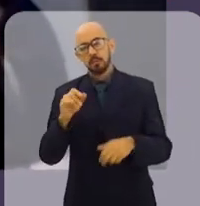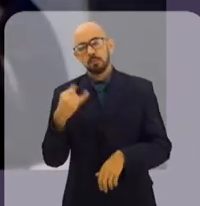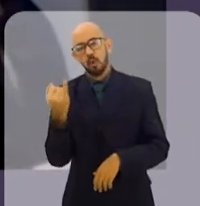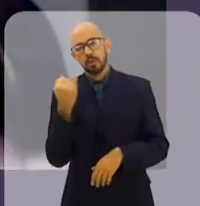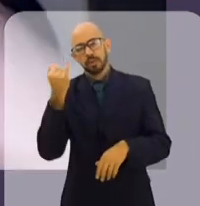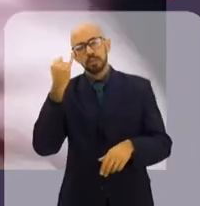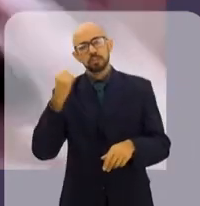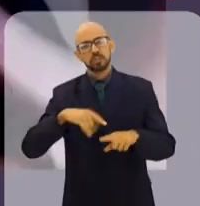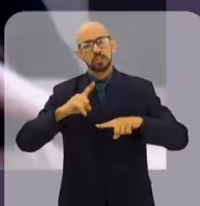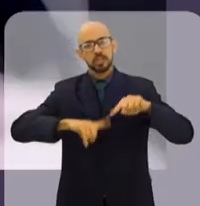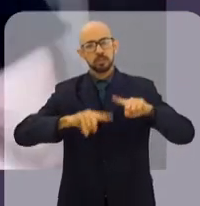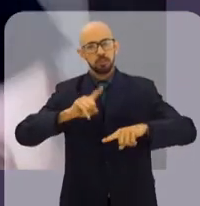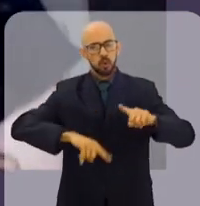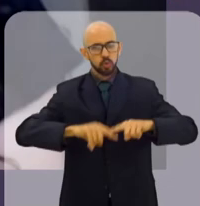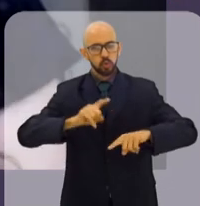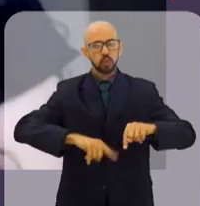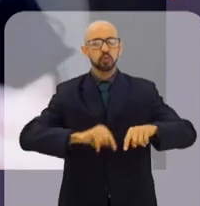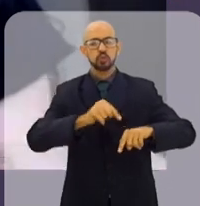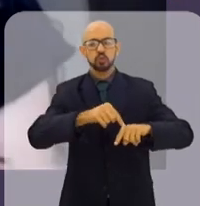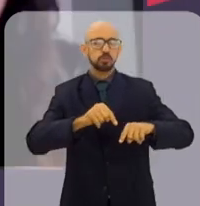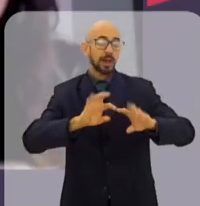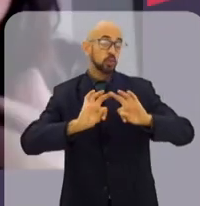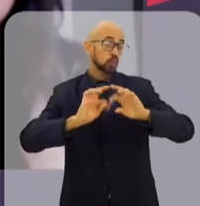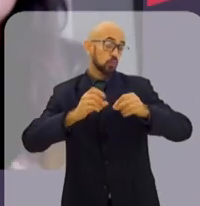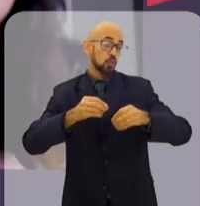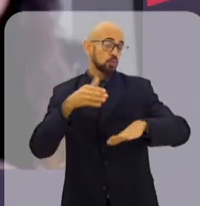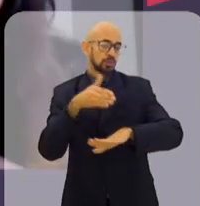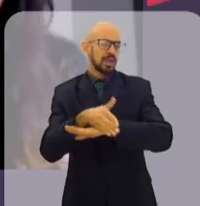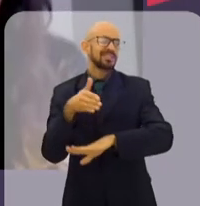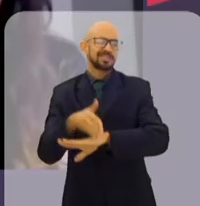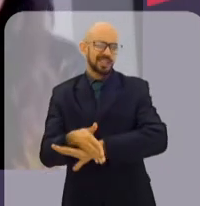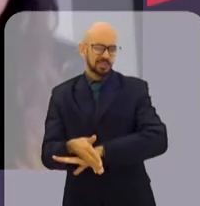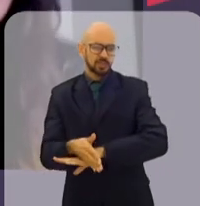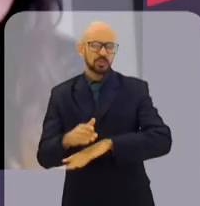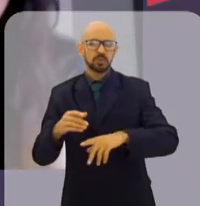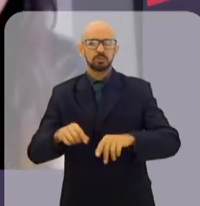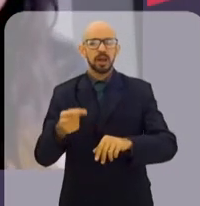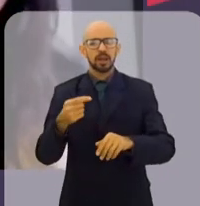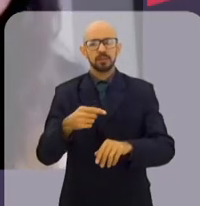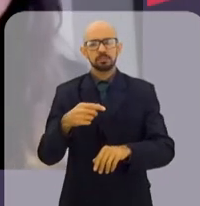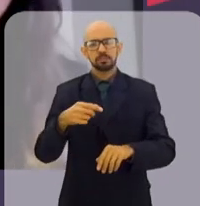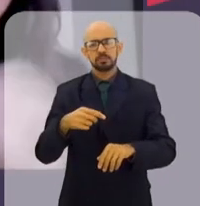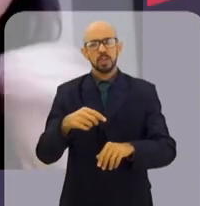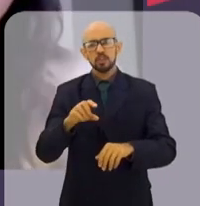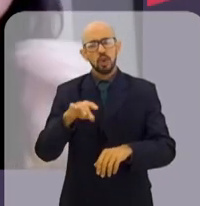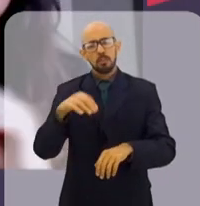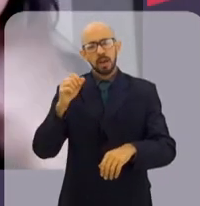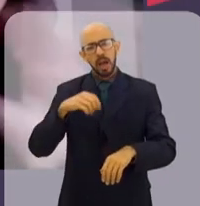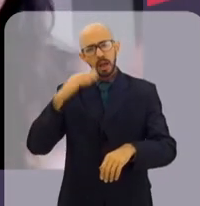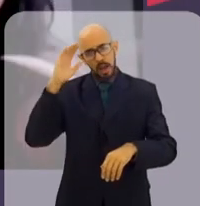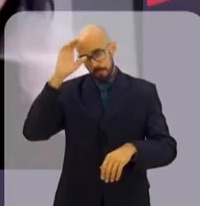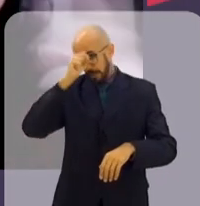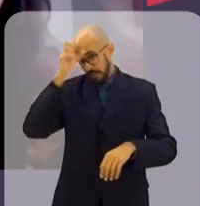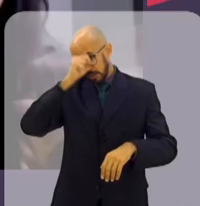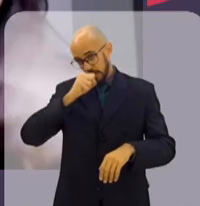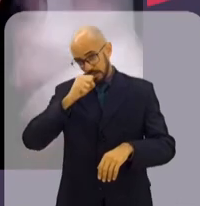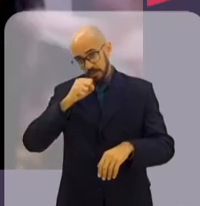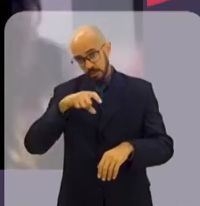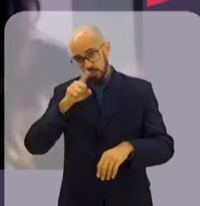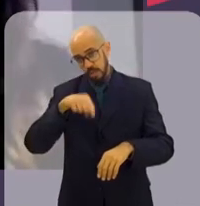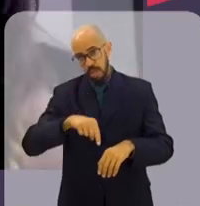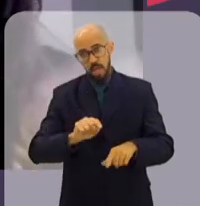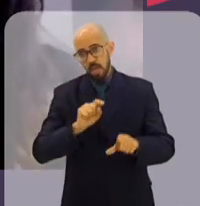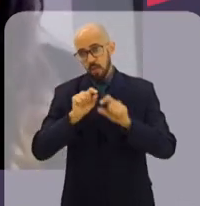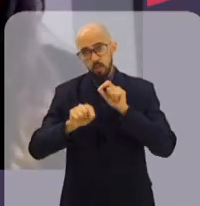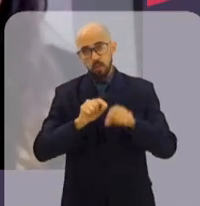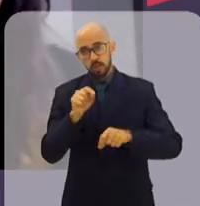que é para todo mundo, né? Às vezes não é para se aprofundar mesmo, é para você ter um conhecimento. Aí fica a critério do ouvinte